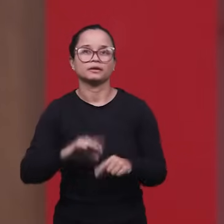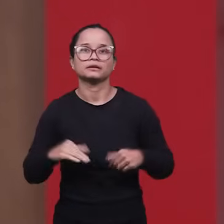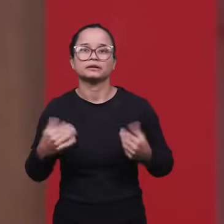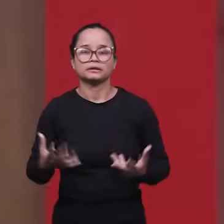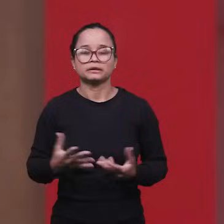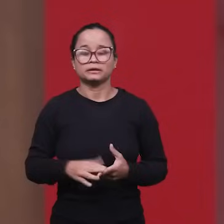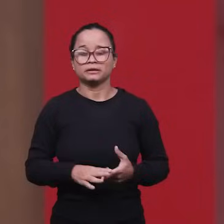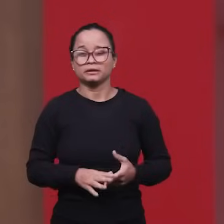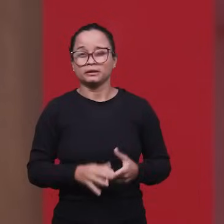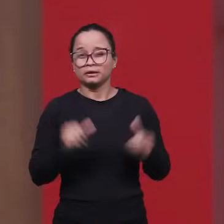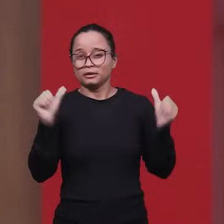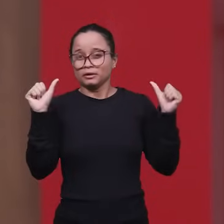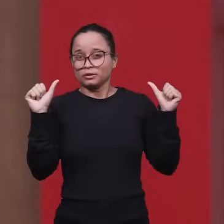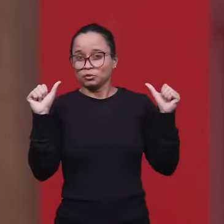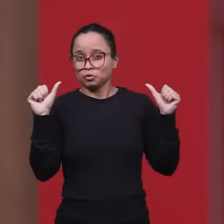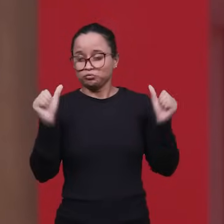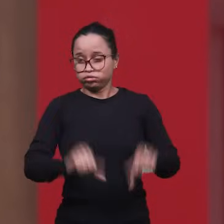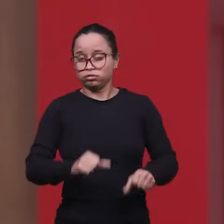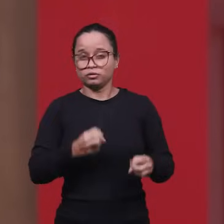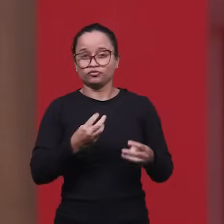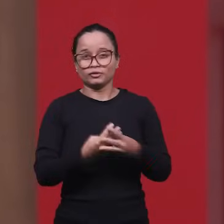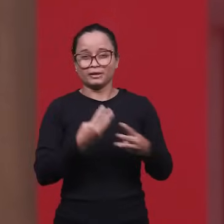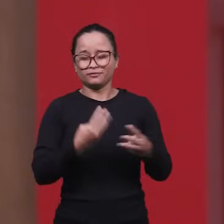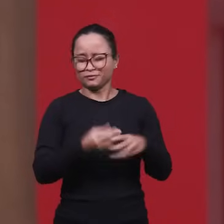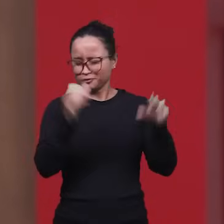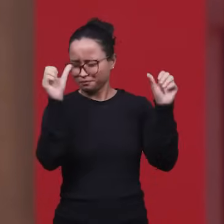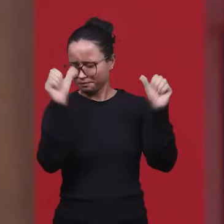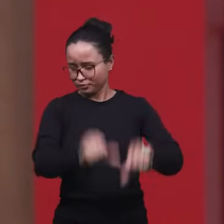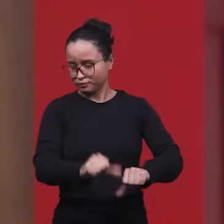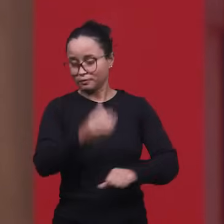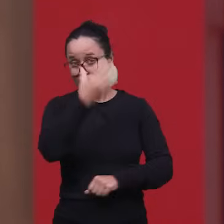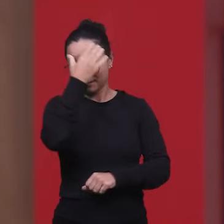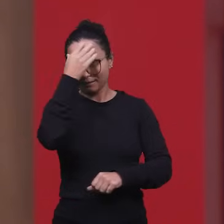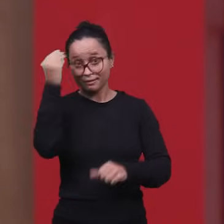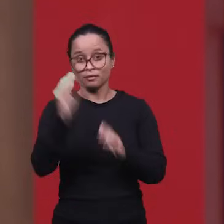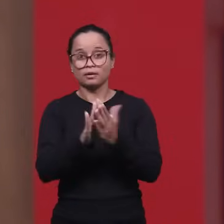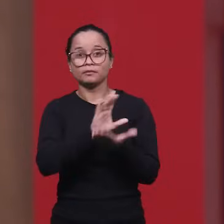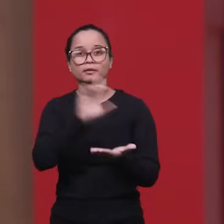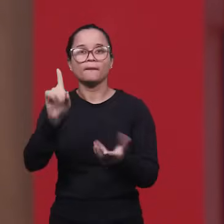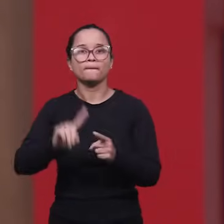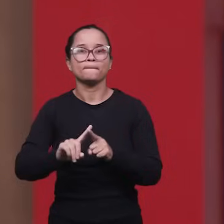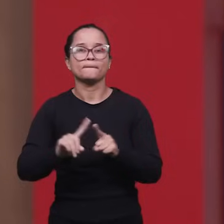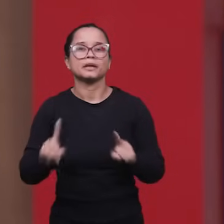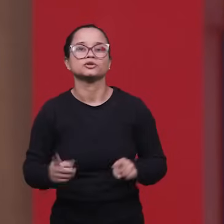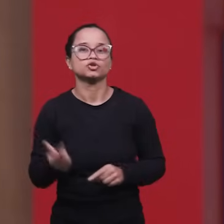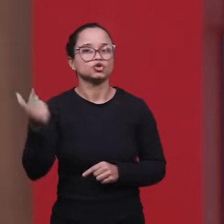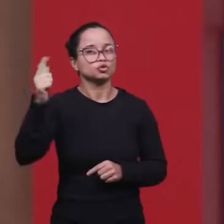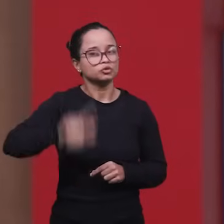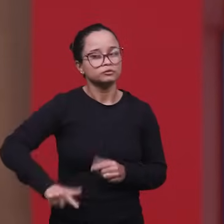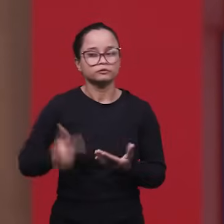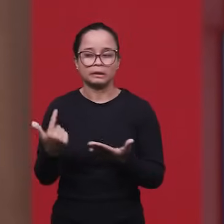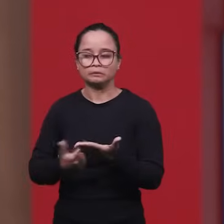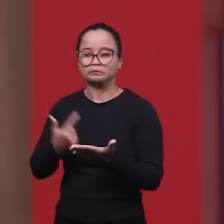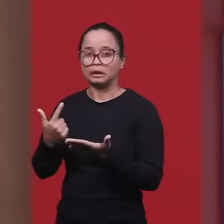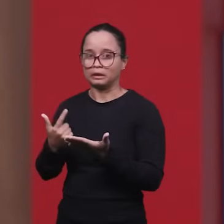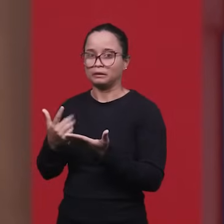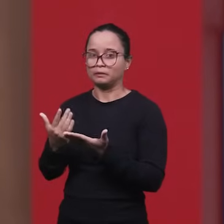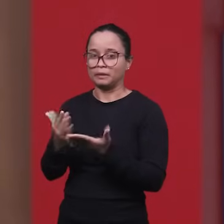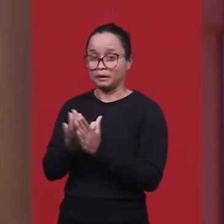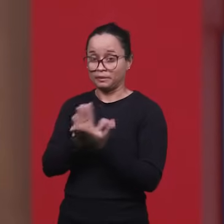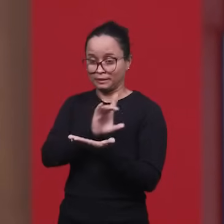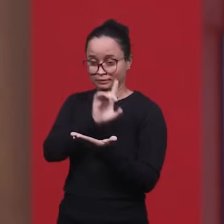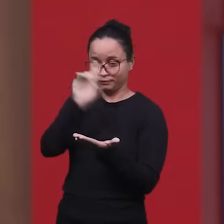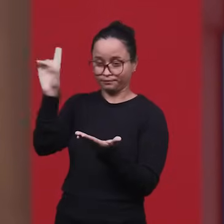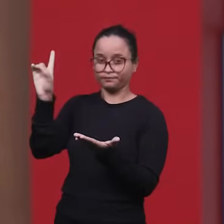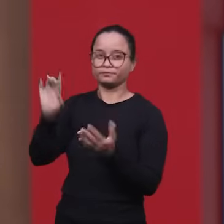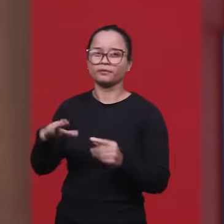houve uma tragédia para Judá, justamente pelo esquecimento da palavra. Mas quando ela foi trazida de novo, aí ele